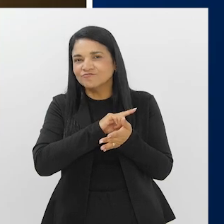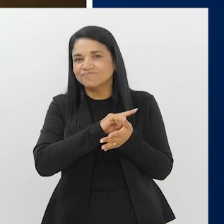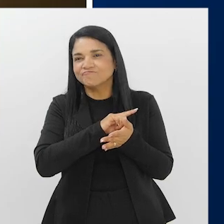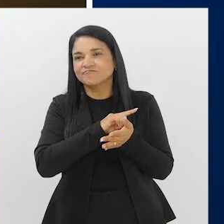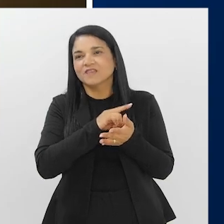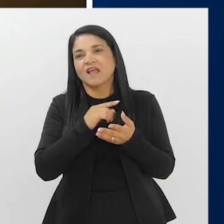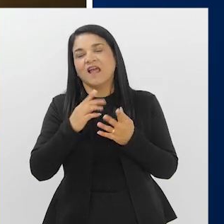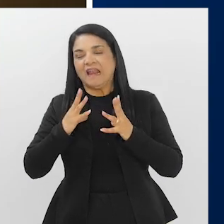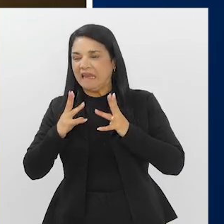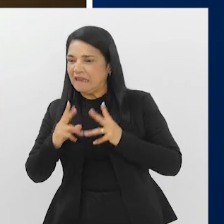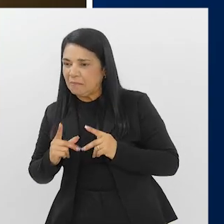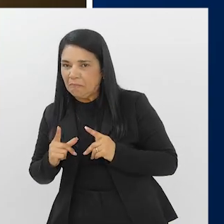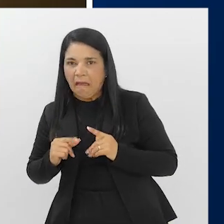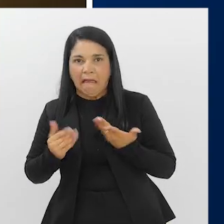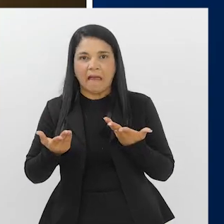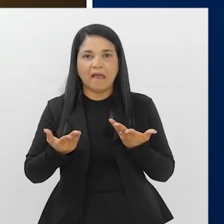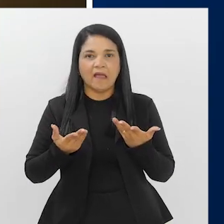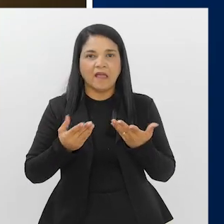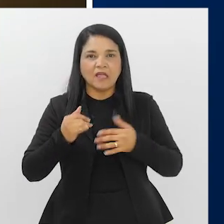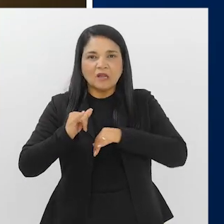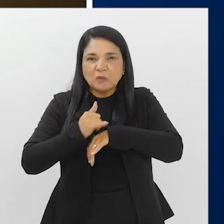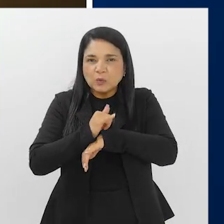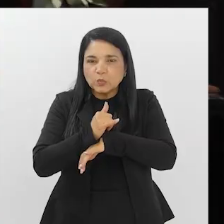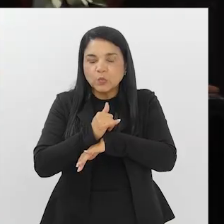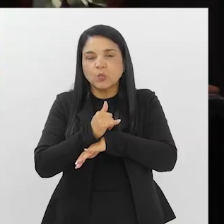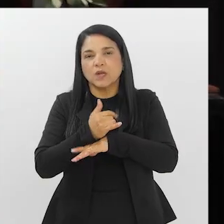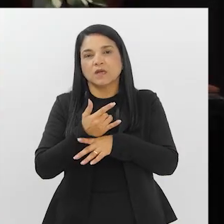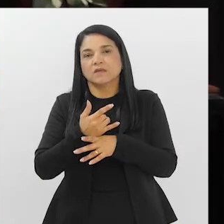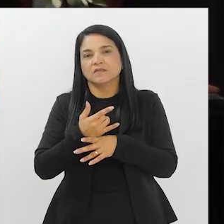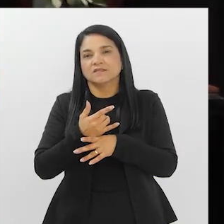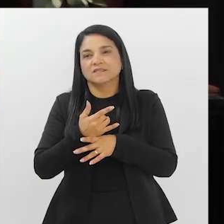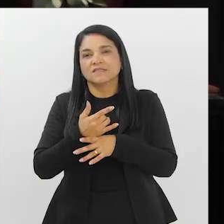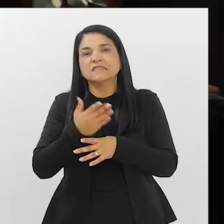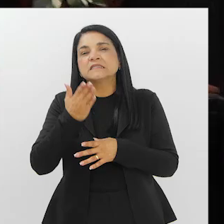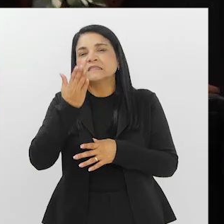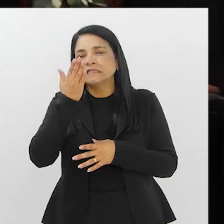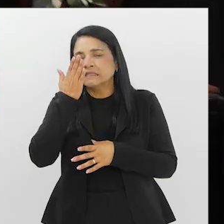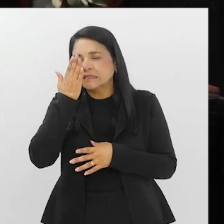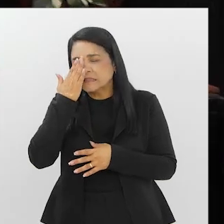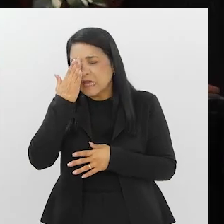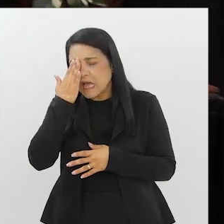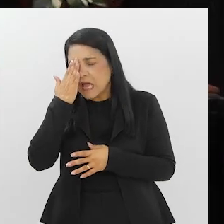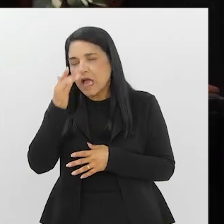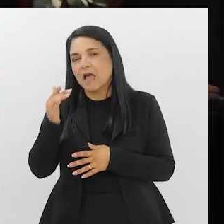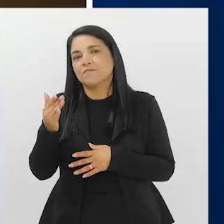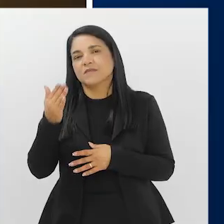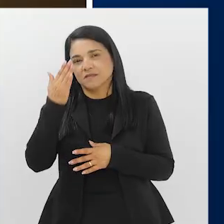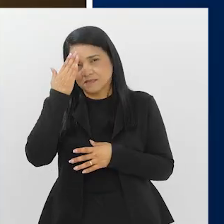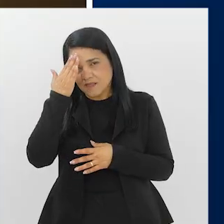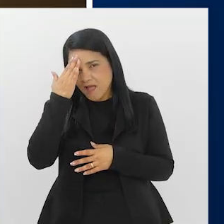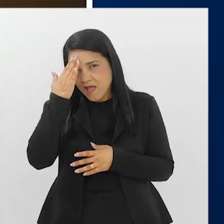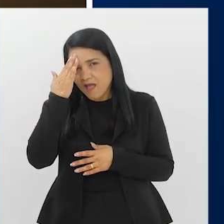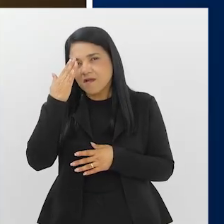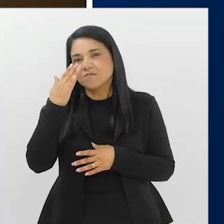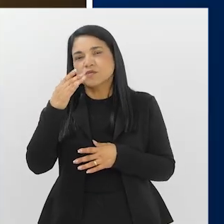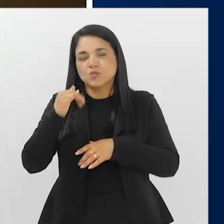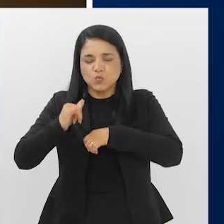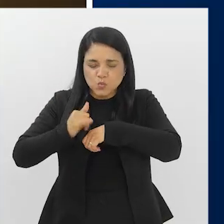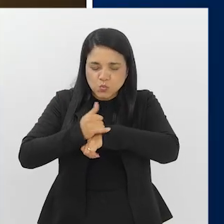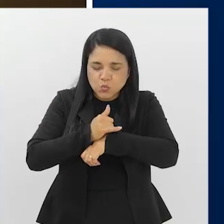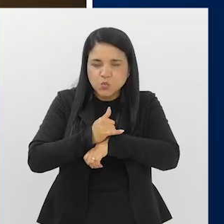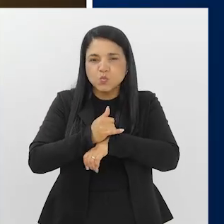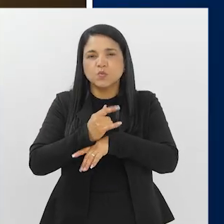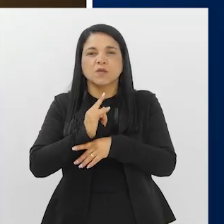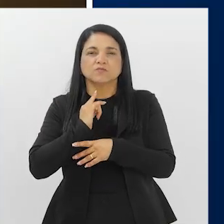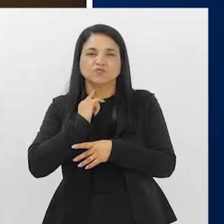de limpar muito, aquela gordurinha, quanto mais a gente sabe que esse bebê tenha